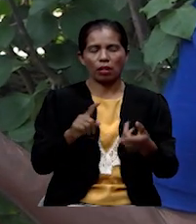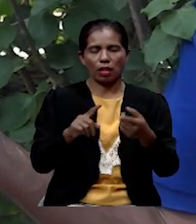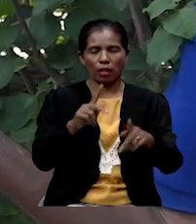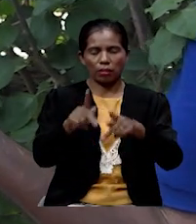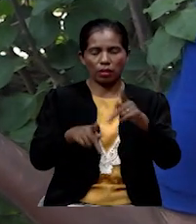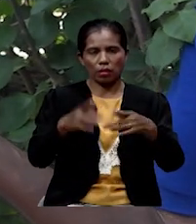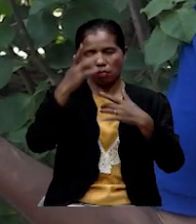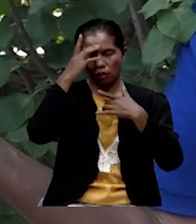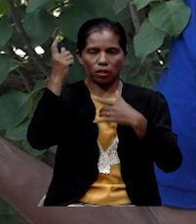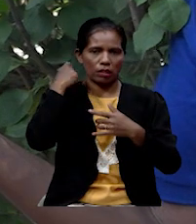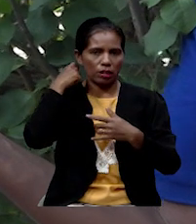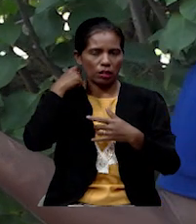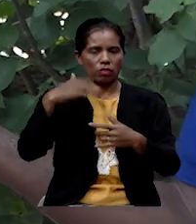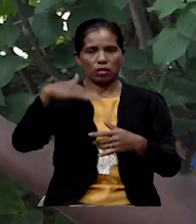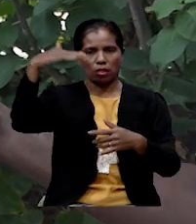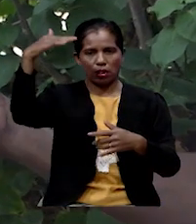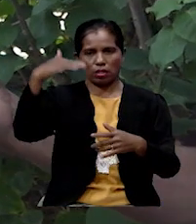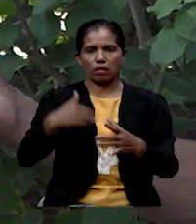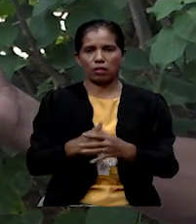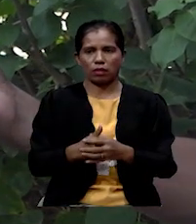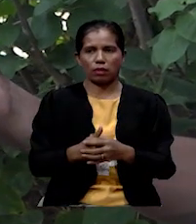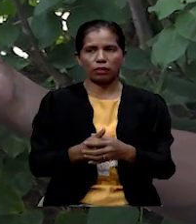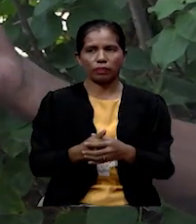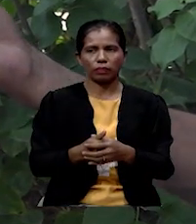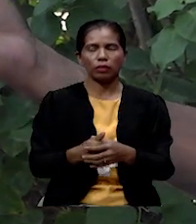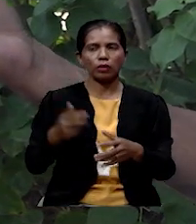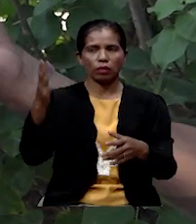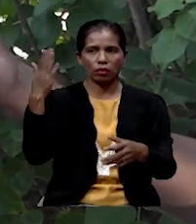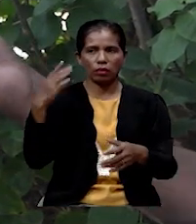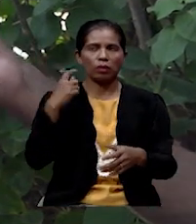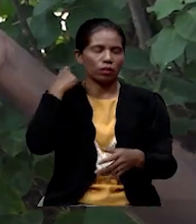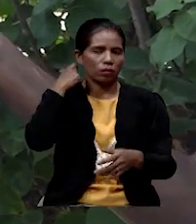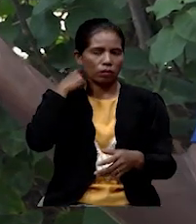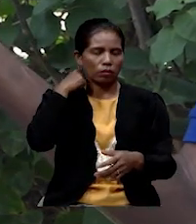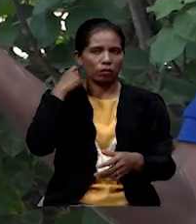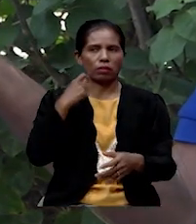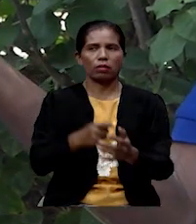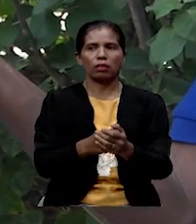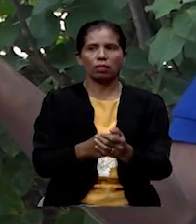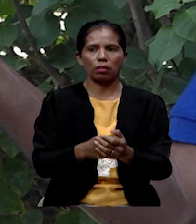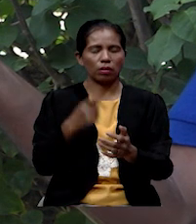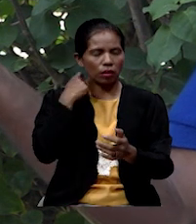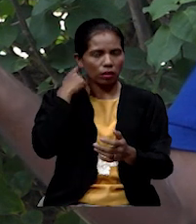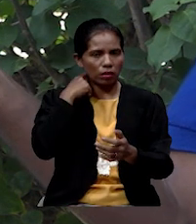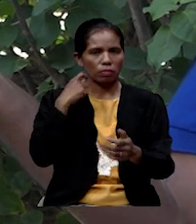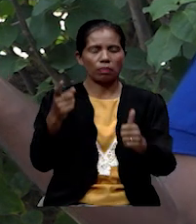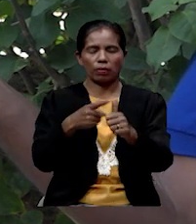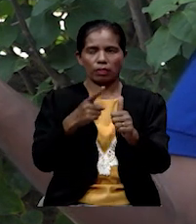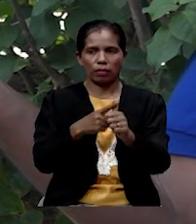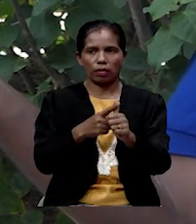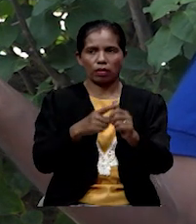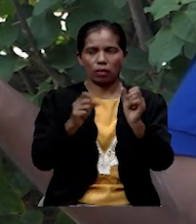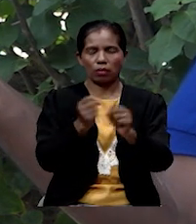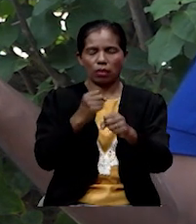saung i sir nebe mak ten saung uluk ten saung pemer okupa pemeru lugar para provokan